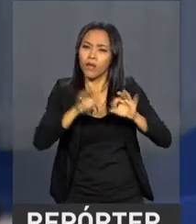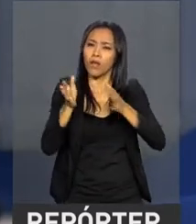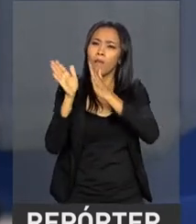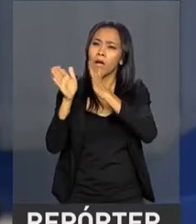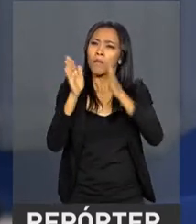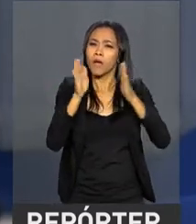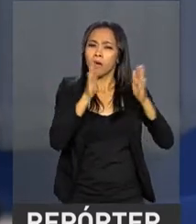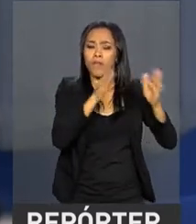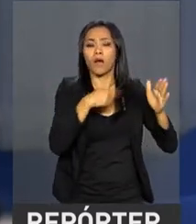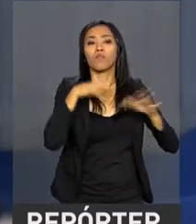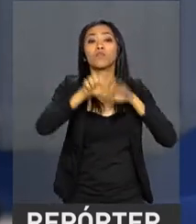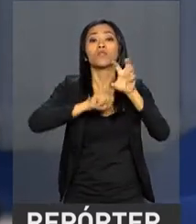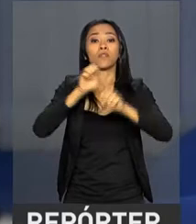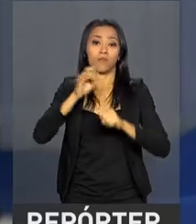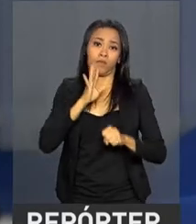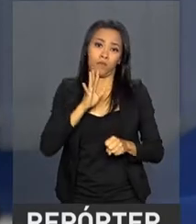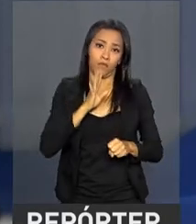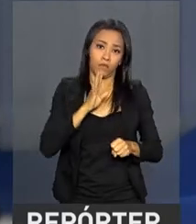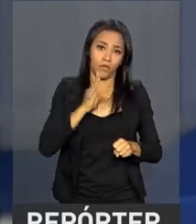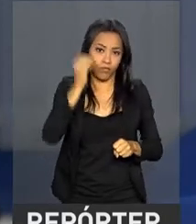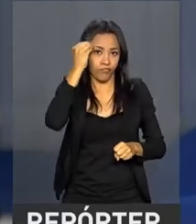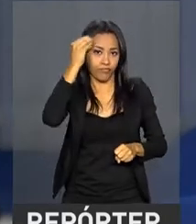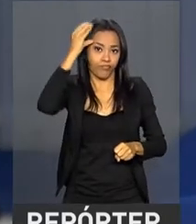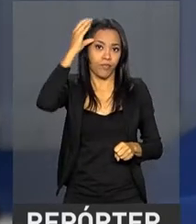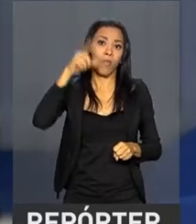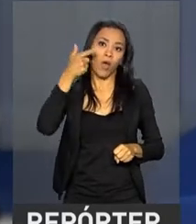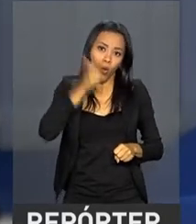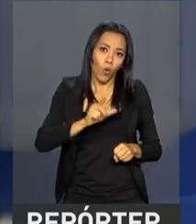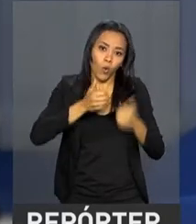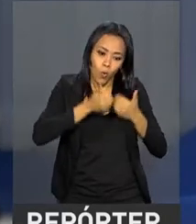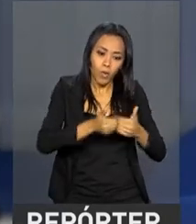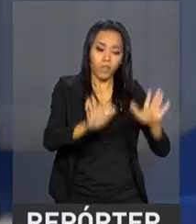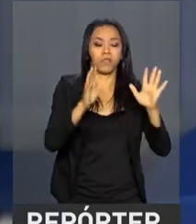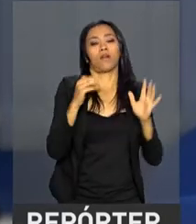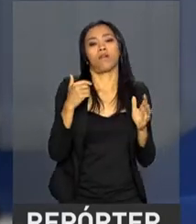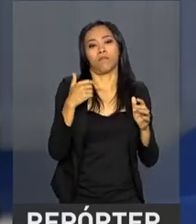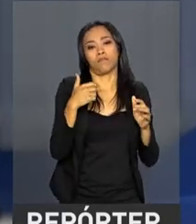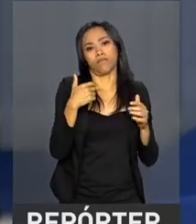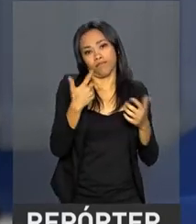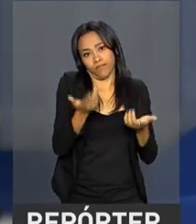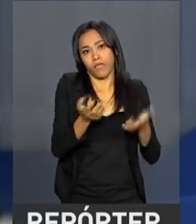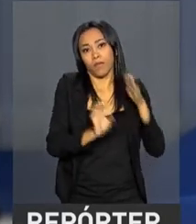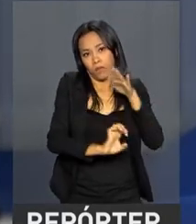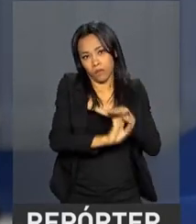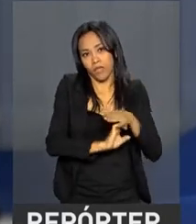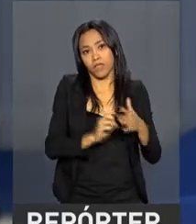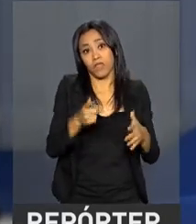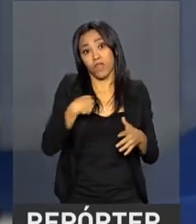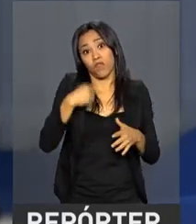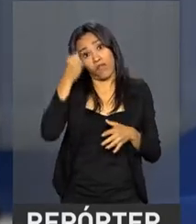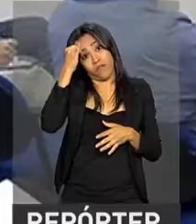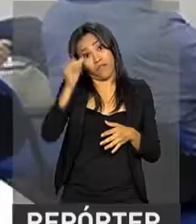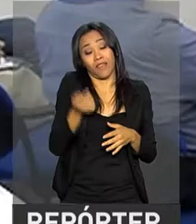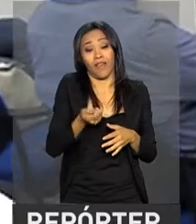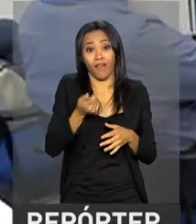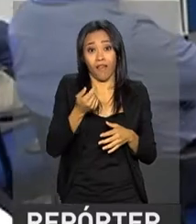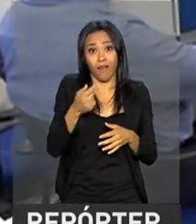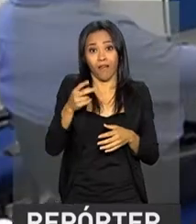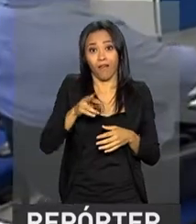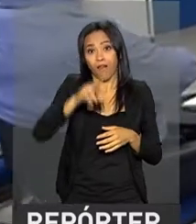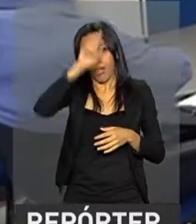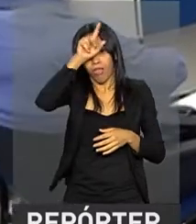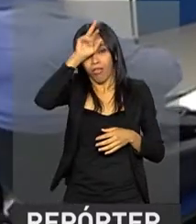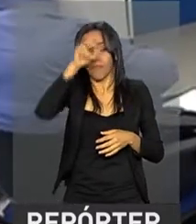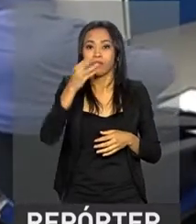conhecimento para poder então é entrar no negócio com a certeza de que eu vou cometer o mínimo de erro possível a palestra